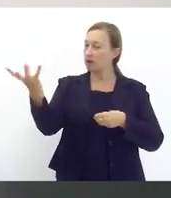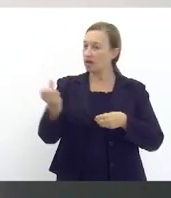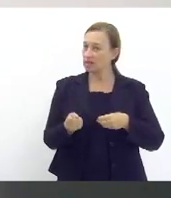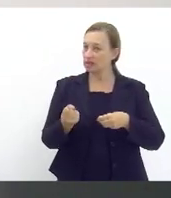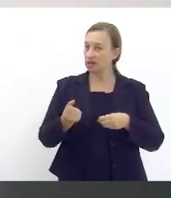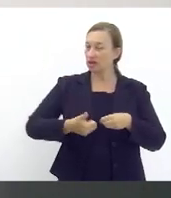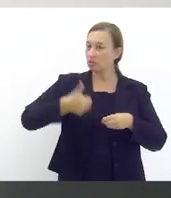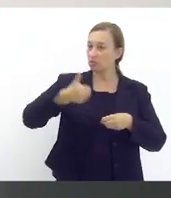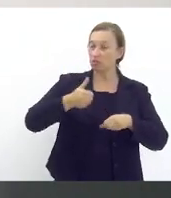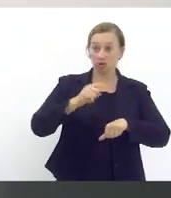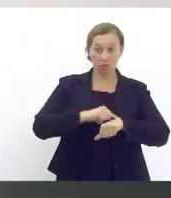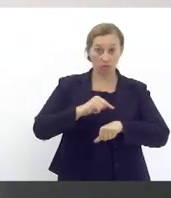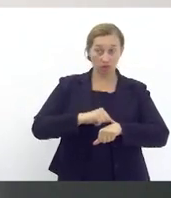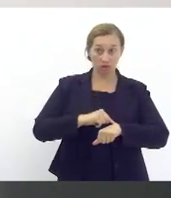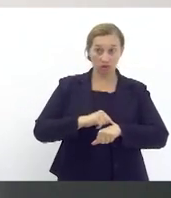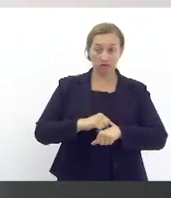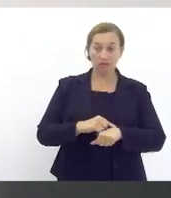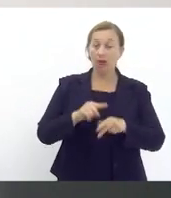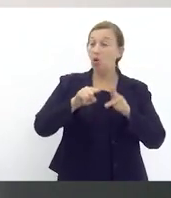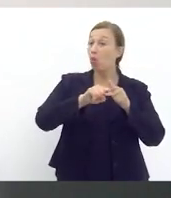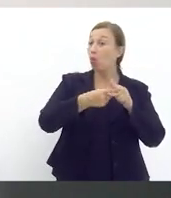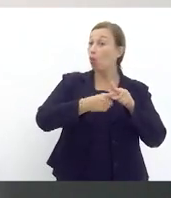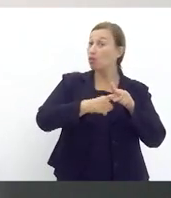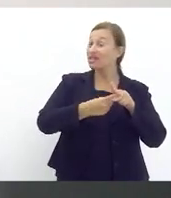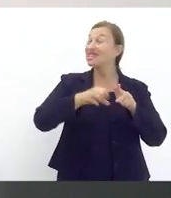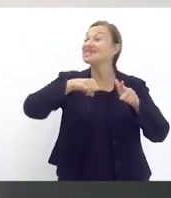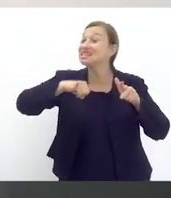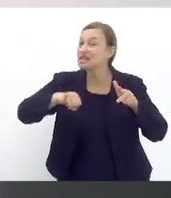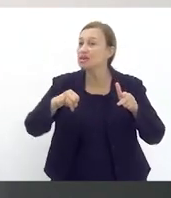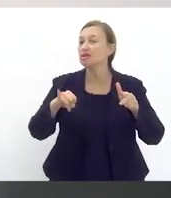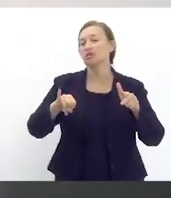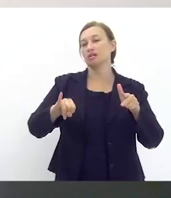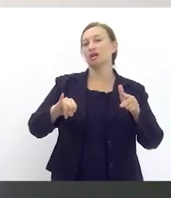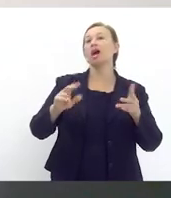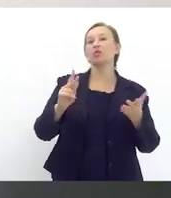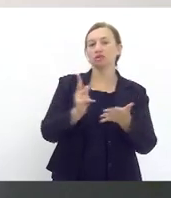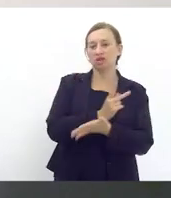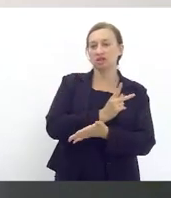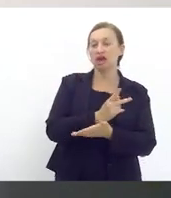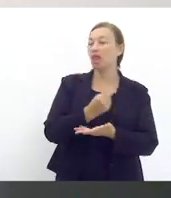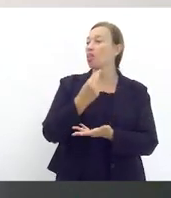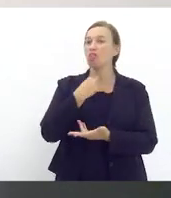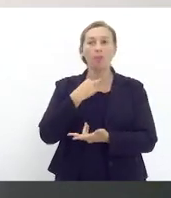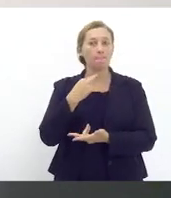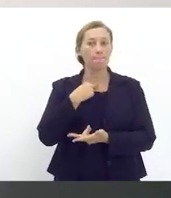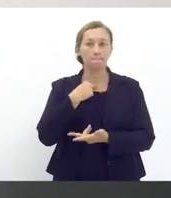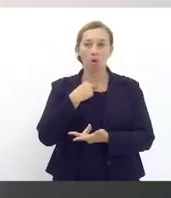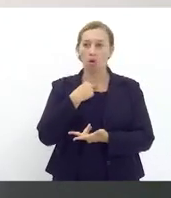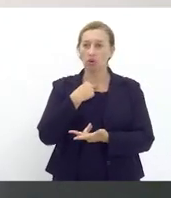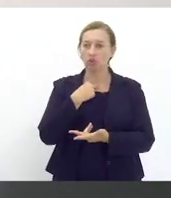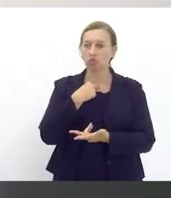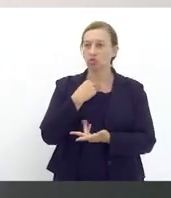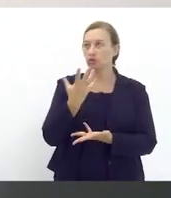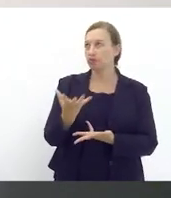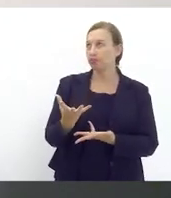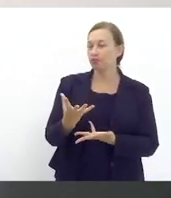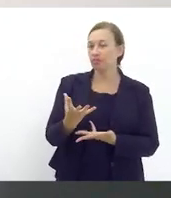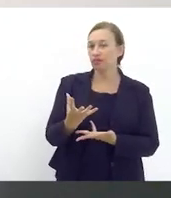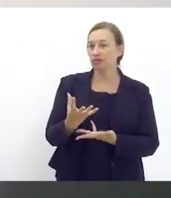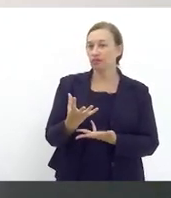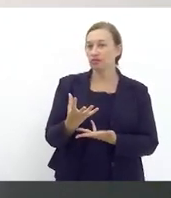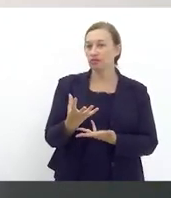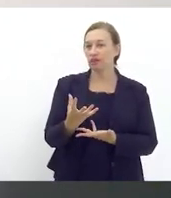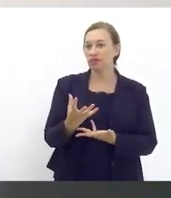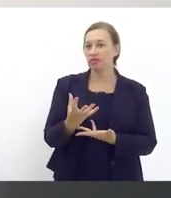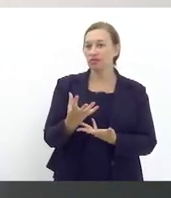rodada é uma reparação caso isso ocorra porque não pode nesse sentido é